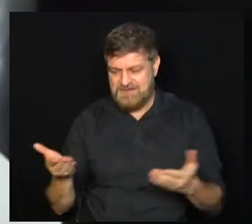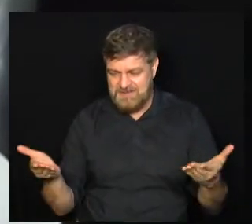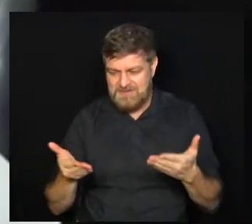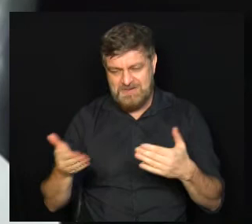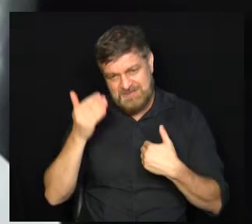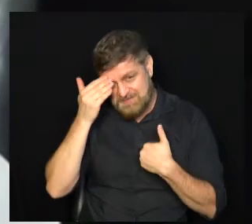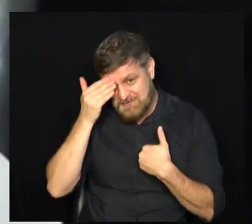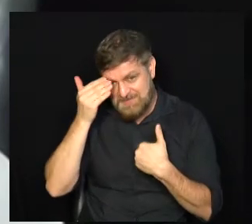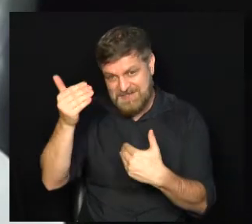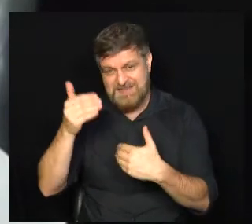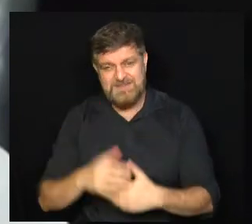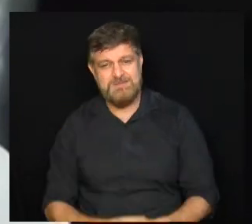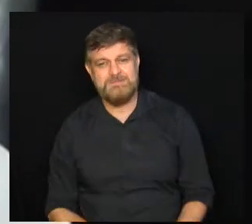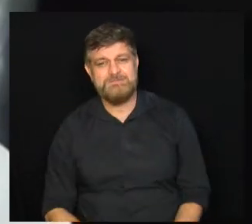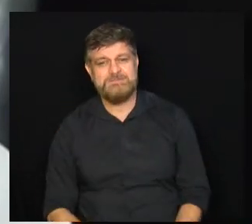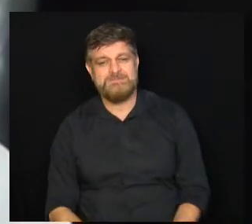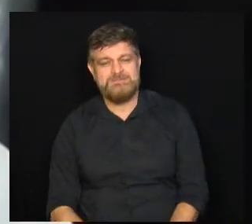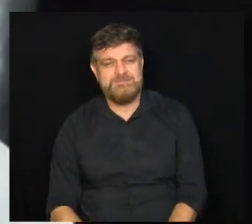obrigado.